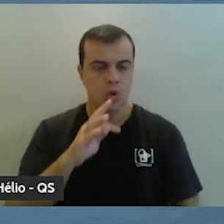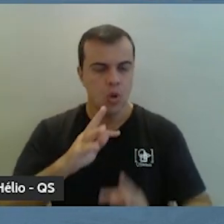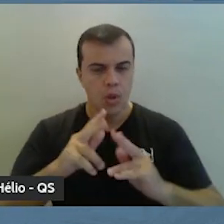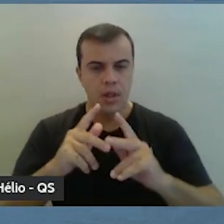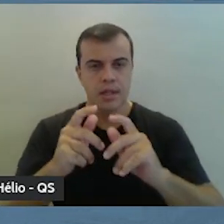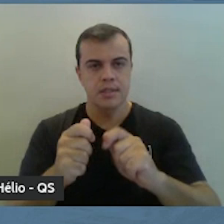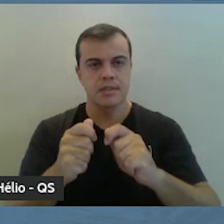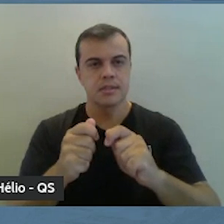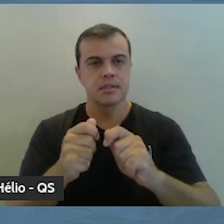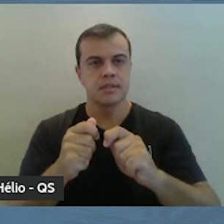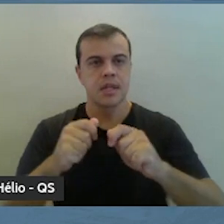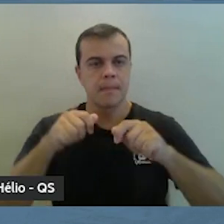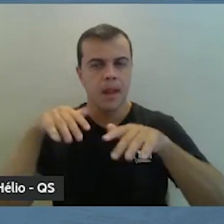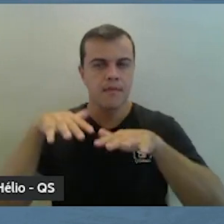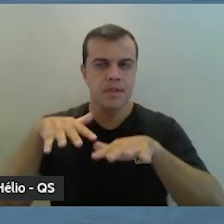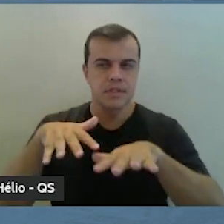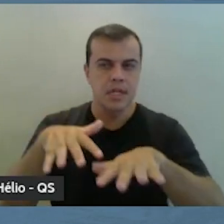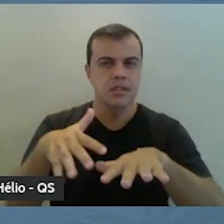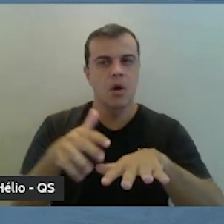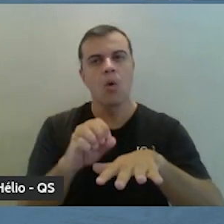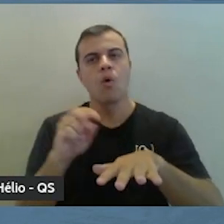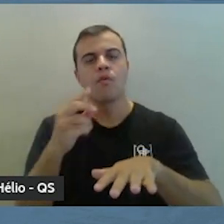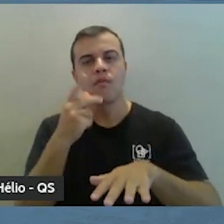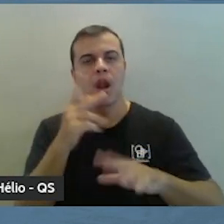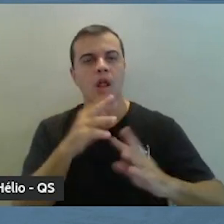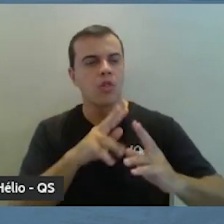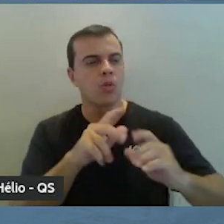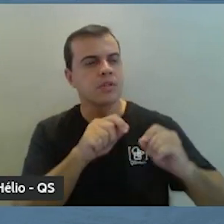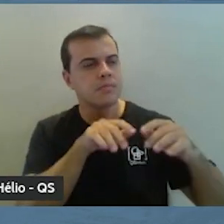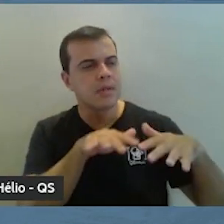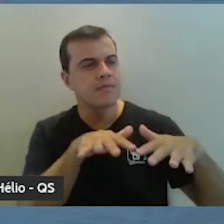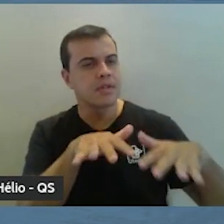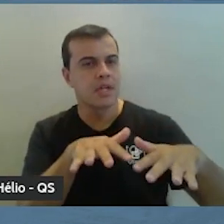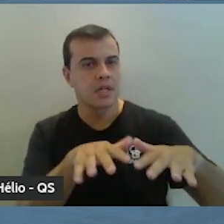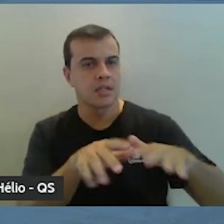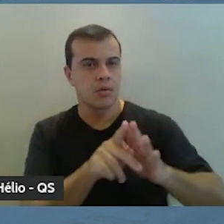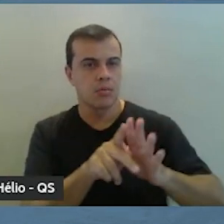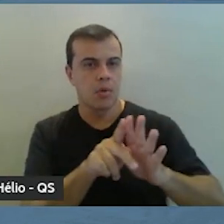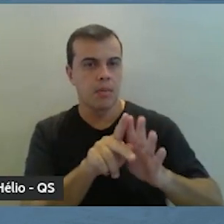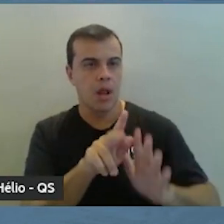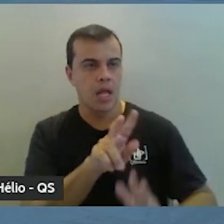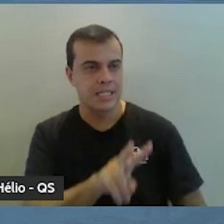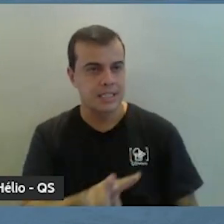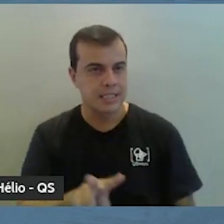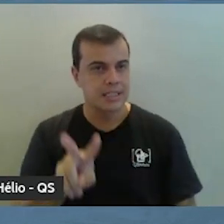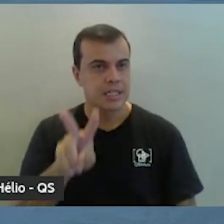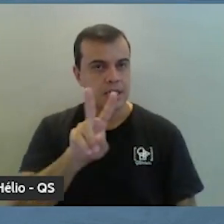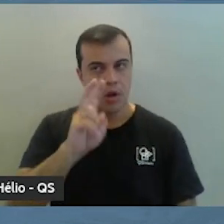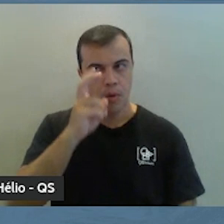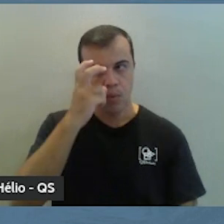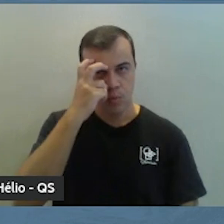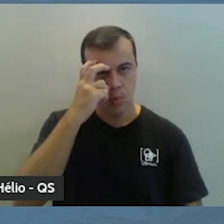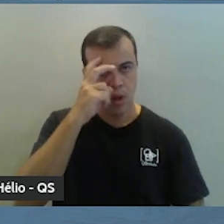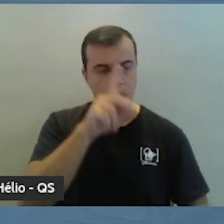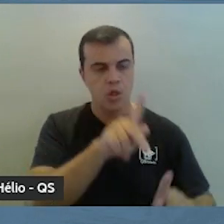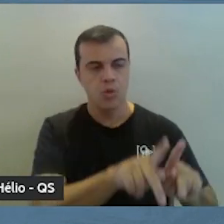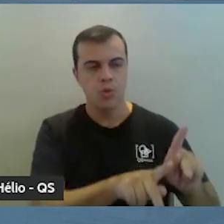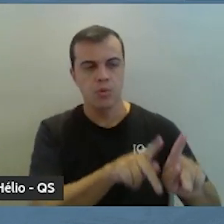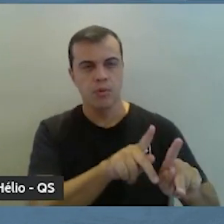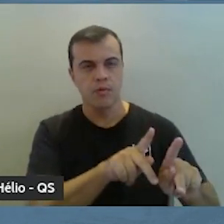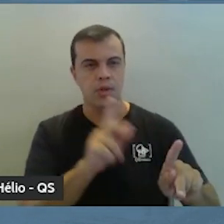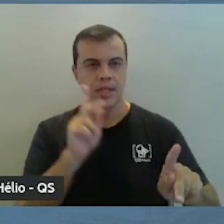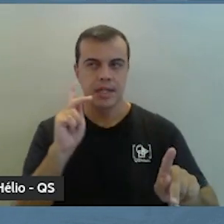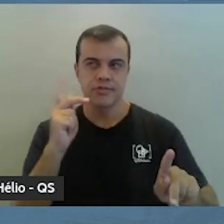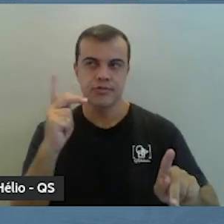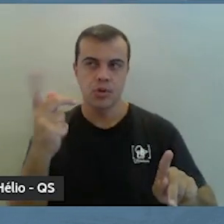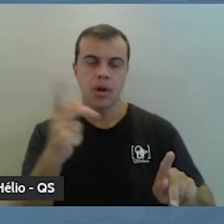as manifestações ou vai falar sobre as manifestações estéticas da cultura popular e da tradição